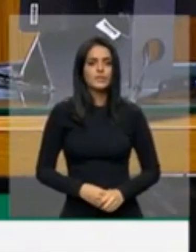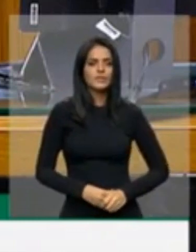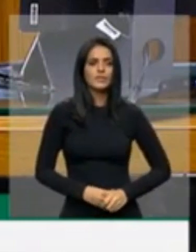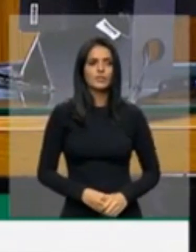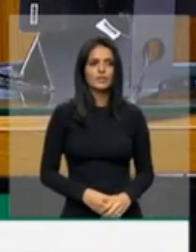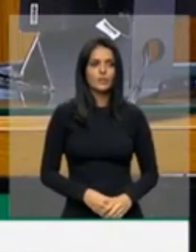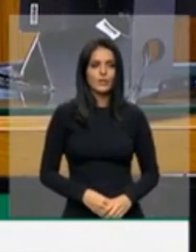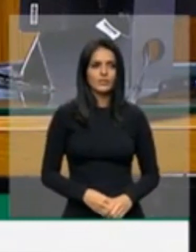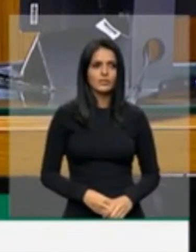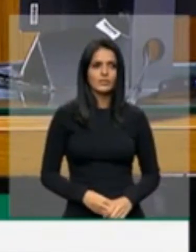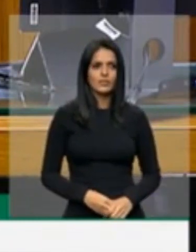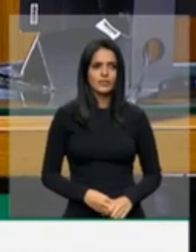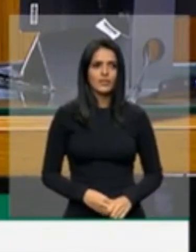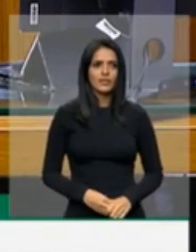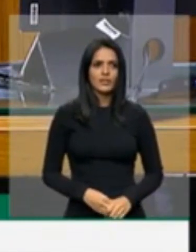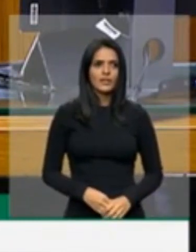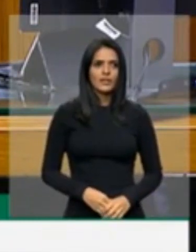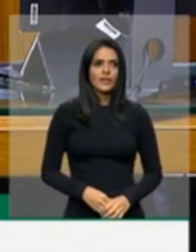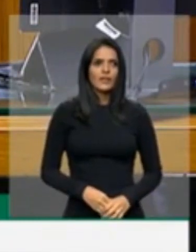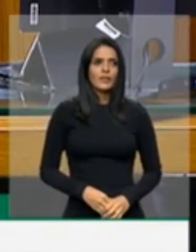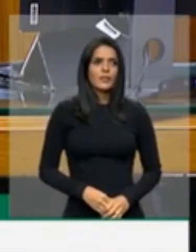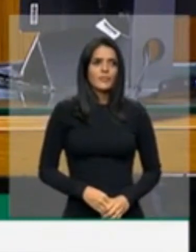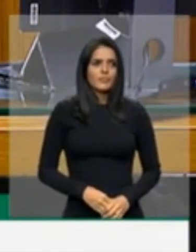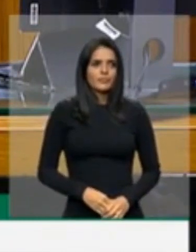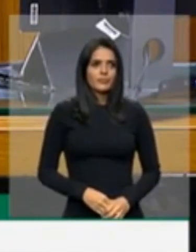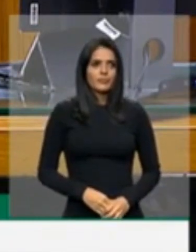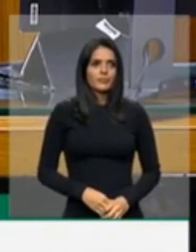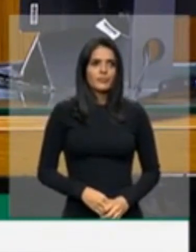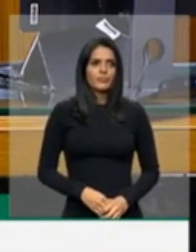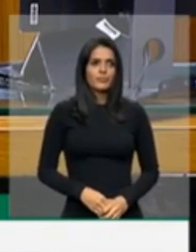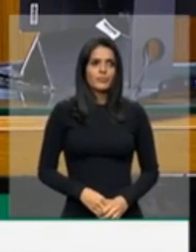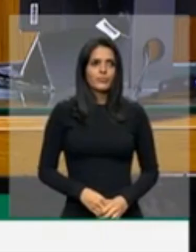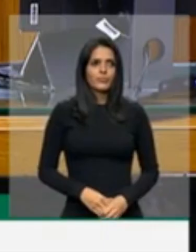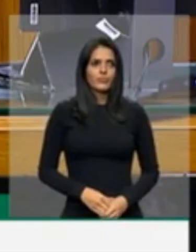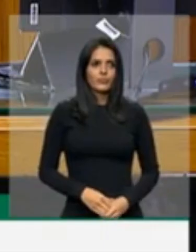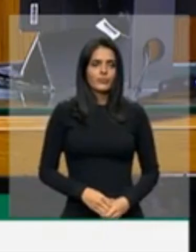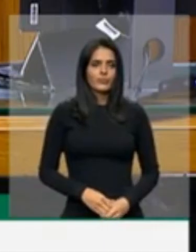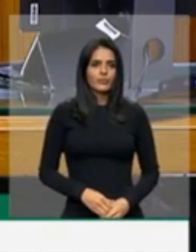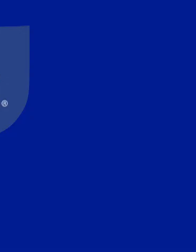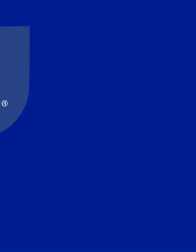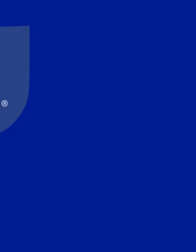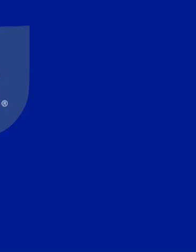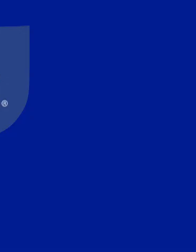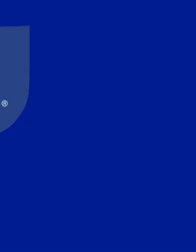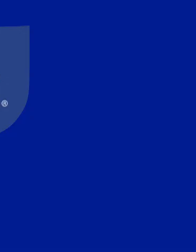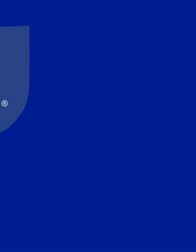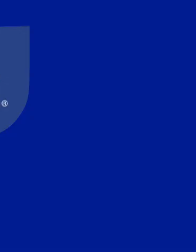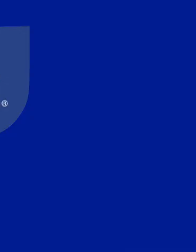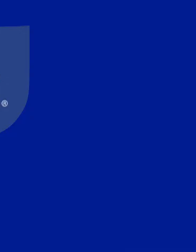mensagens nas minhas redes sociais pedindo para pautar a 1000, mas tem tempo ainda, vamos pautar.